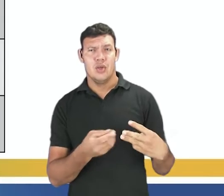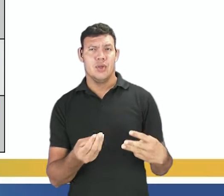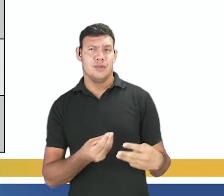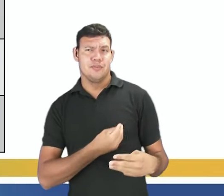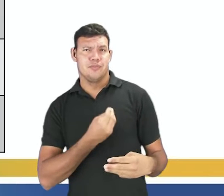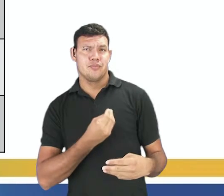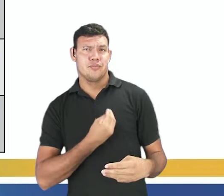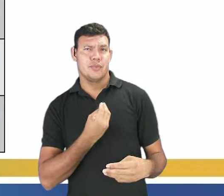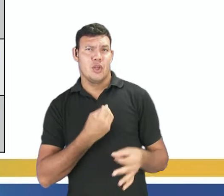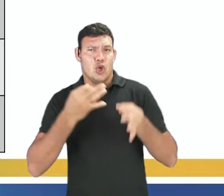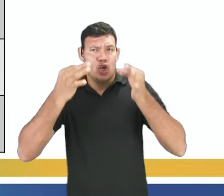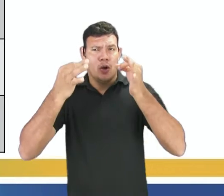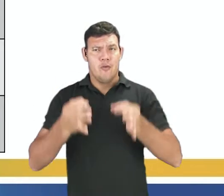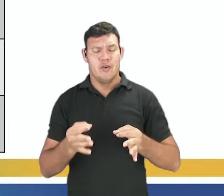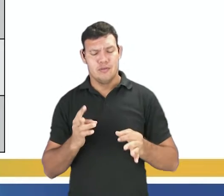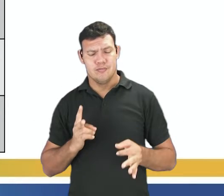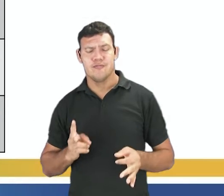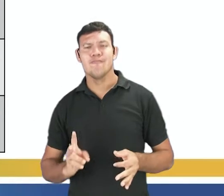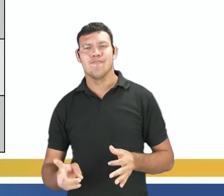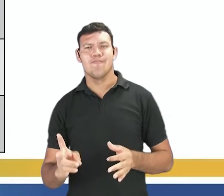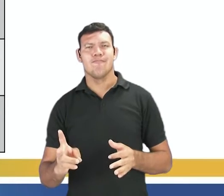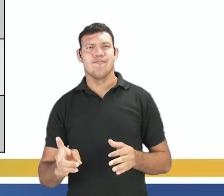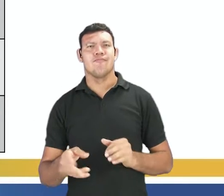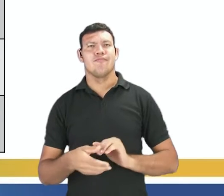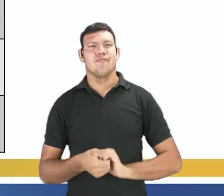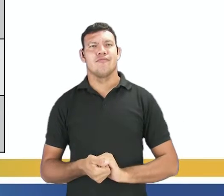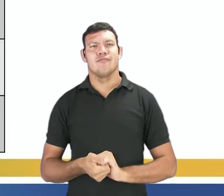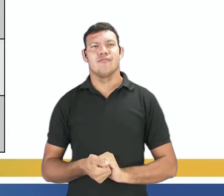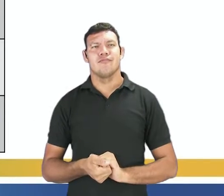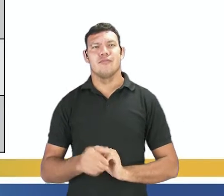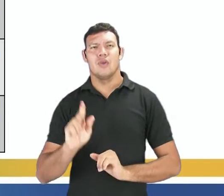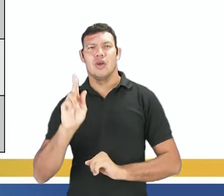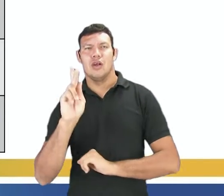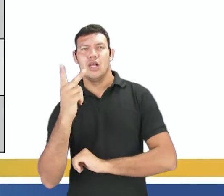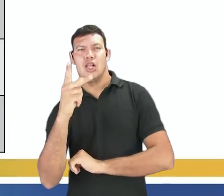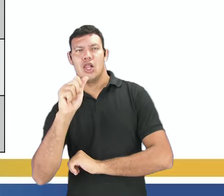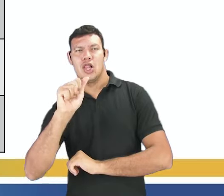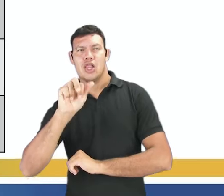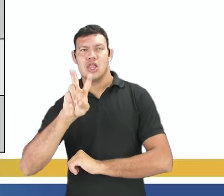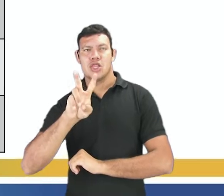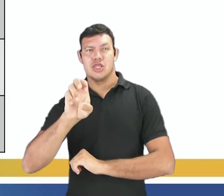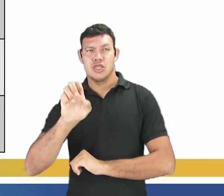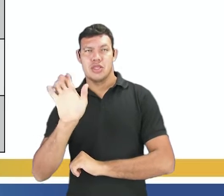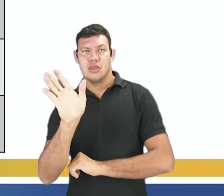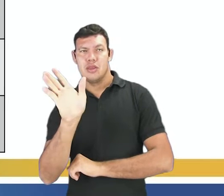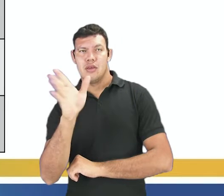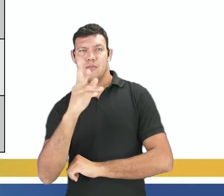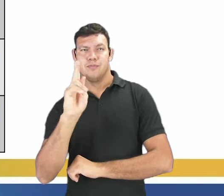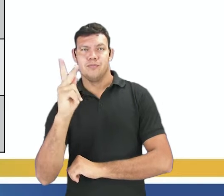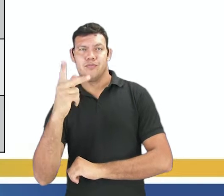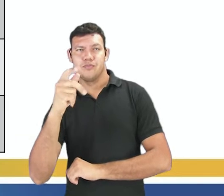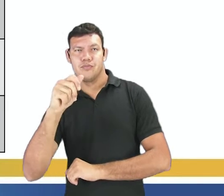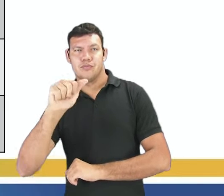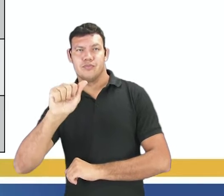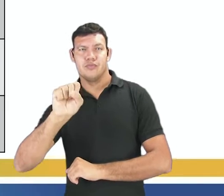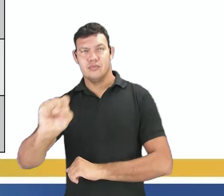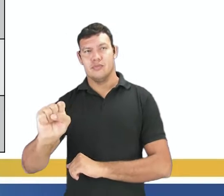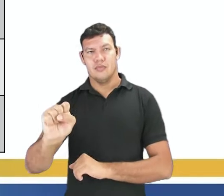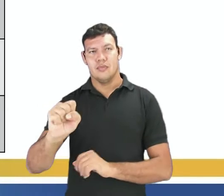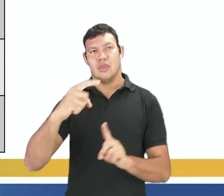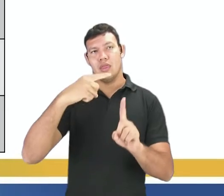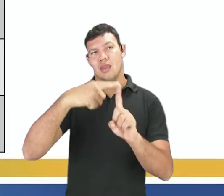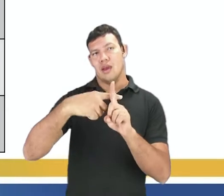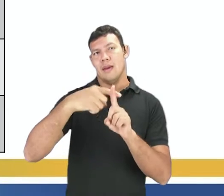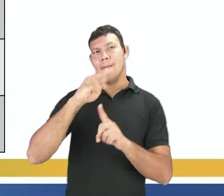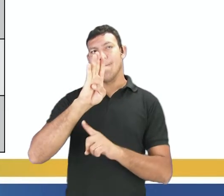or has plus been, que é o passado particípio do verbo to be, mais o verbo principal